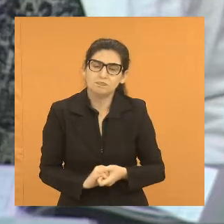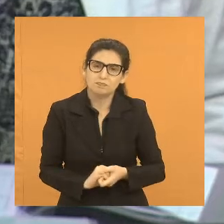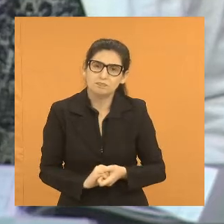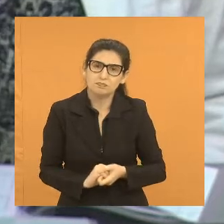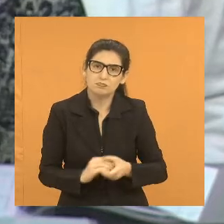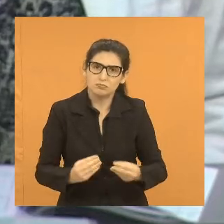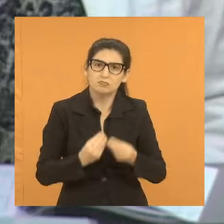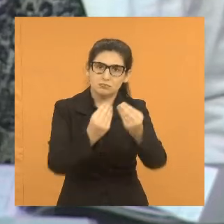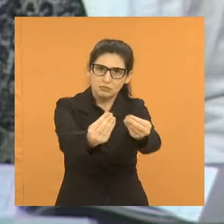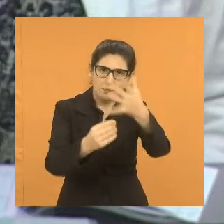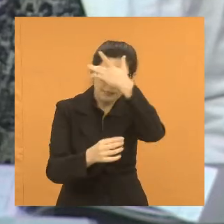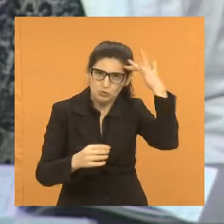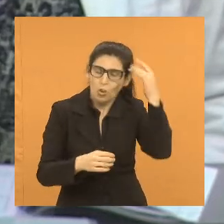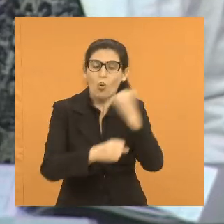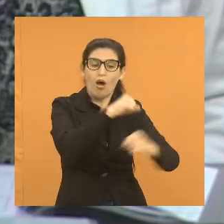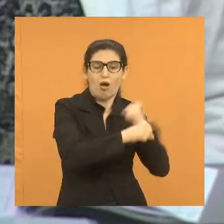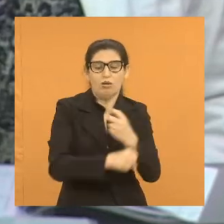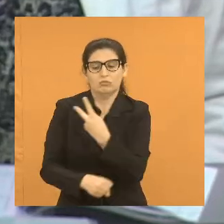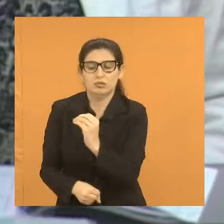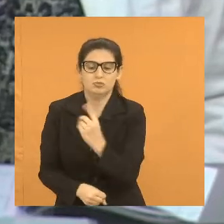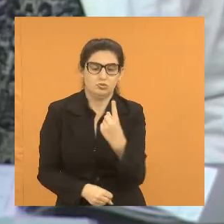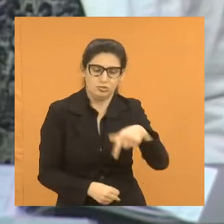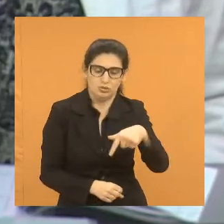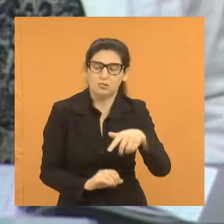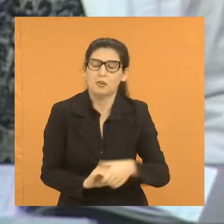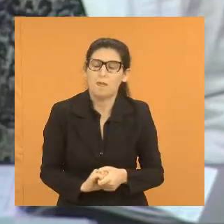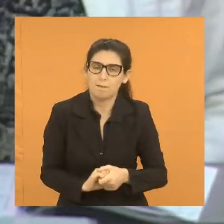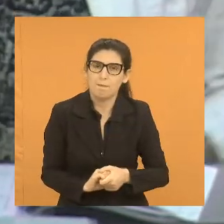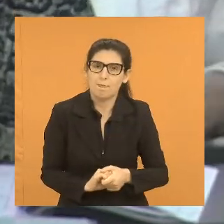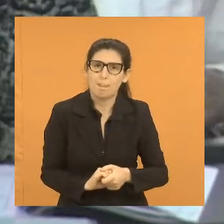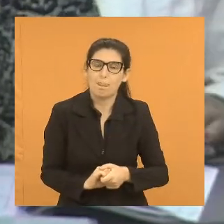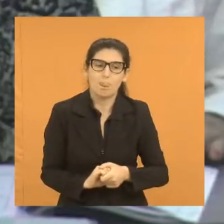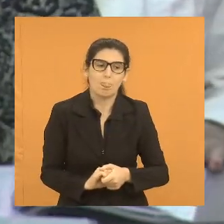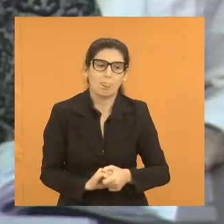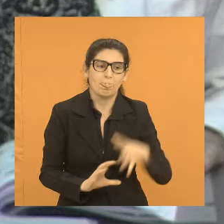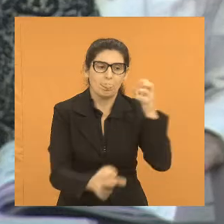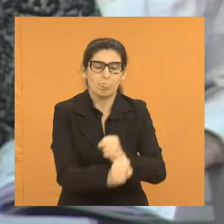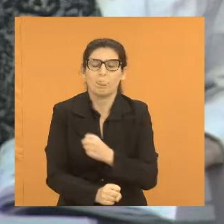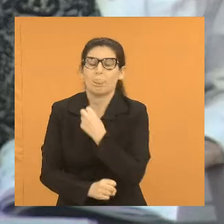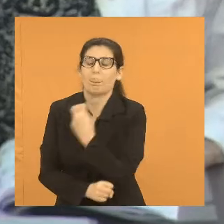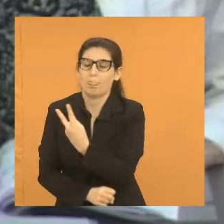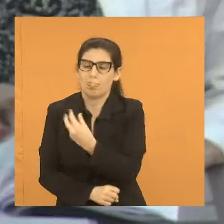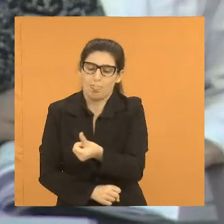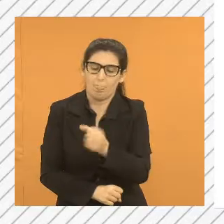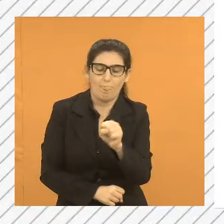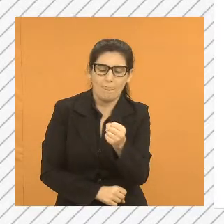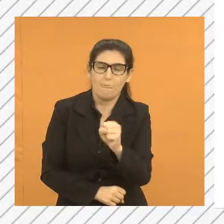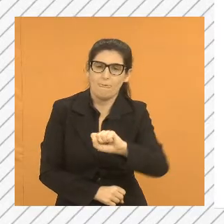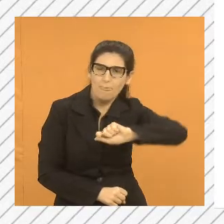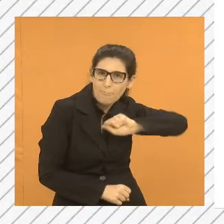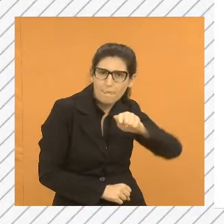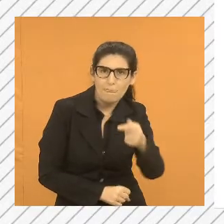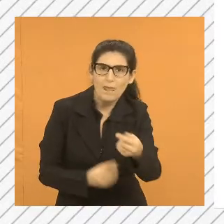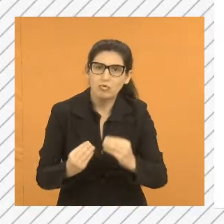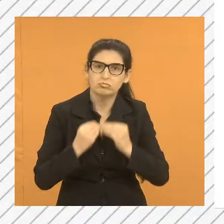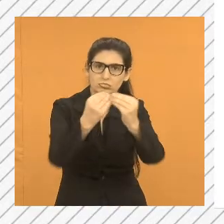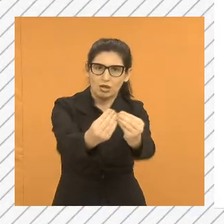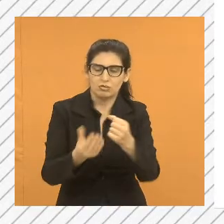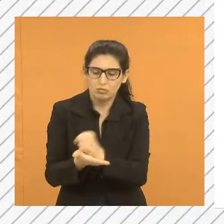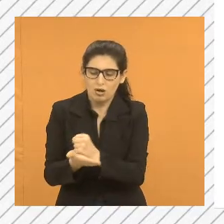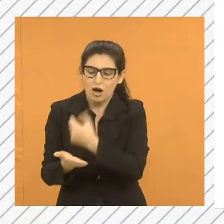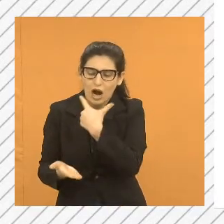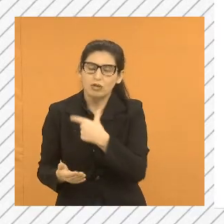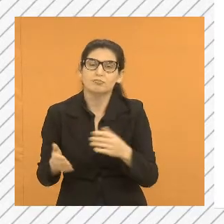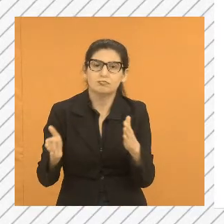em 2017, nós fizemos 268 mil dispensações e